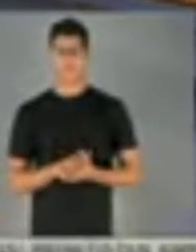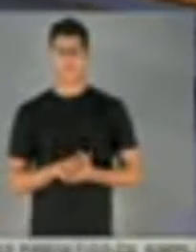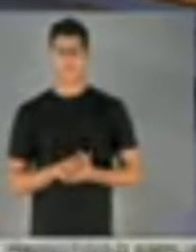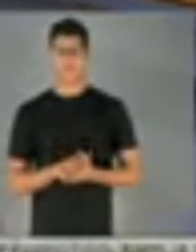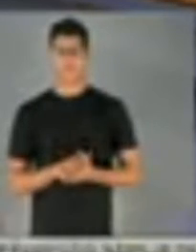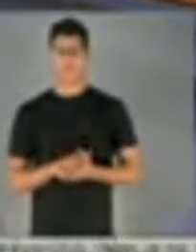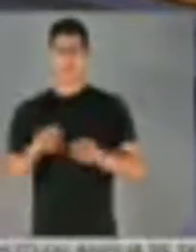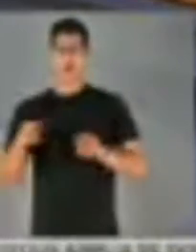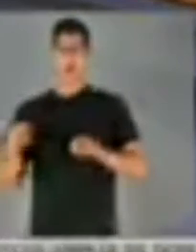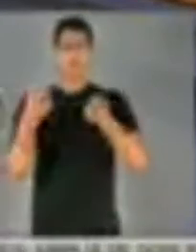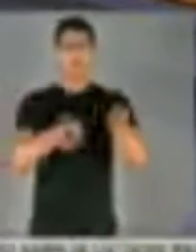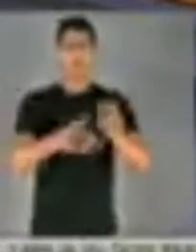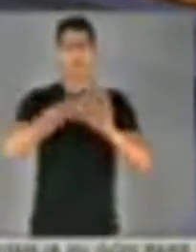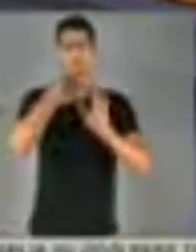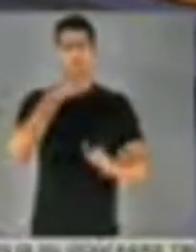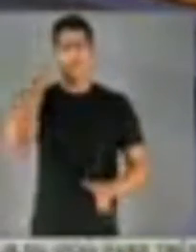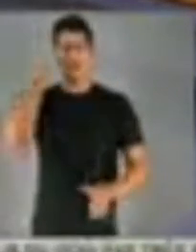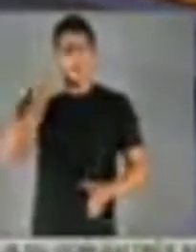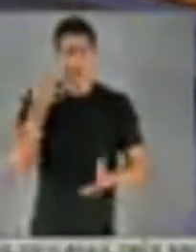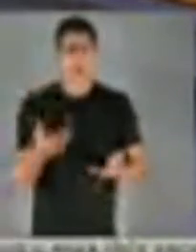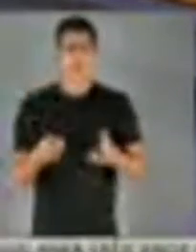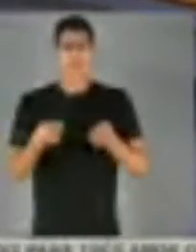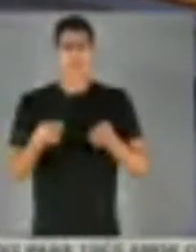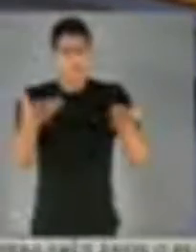Apresente o requerimento, senador. Bora apresentar.